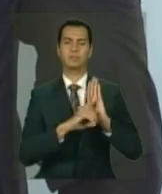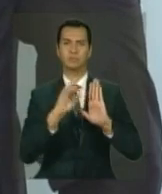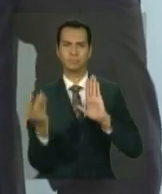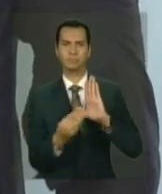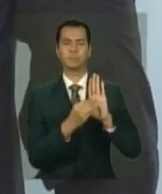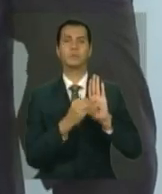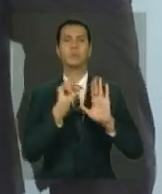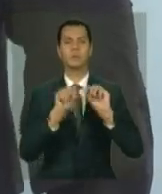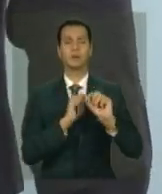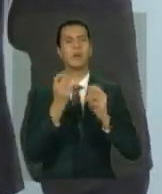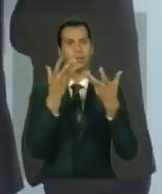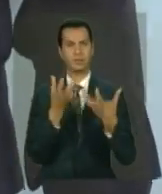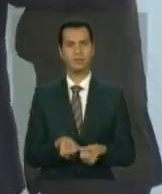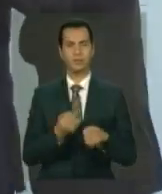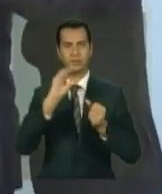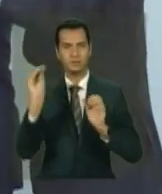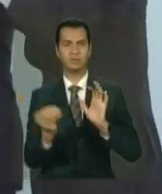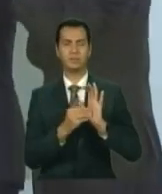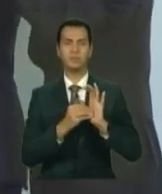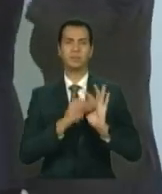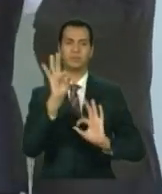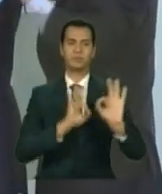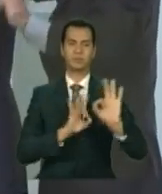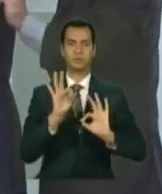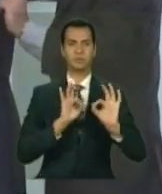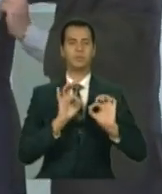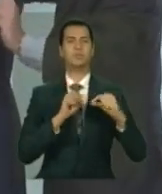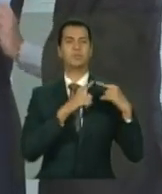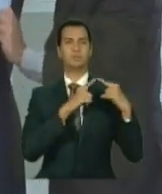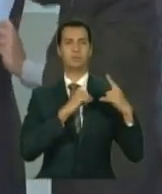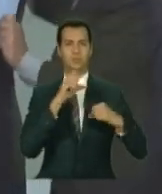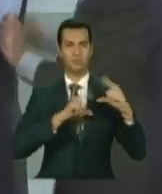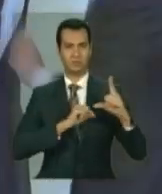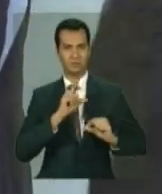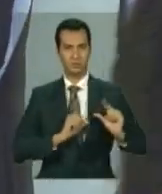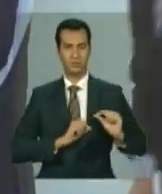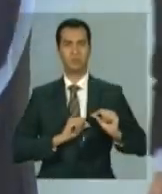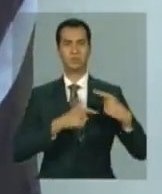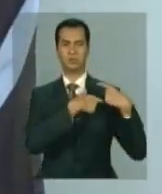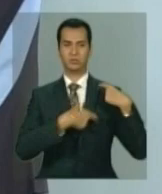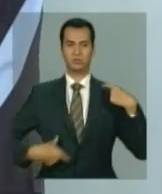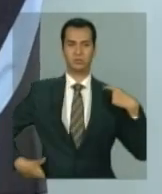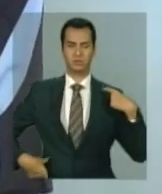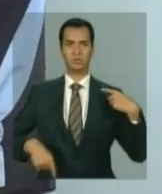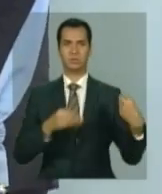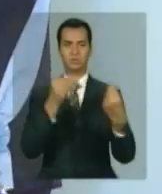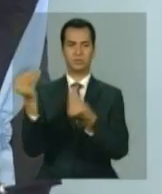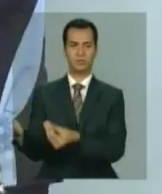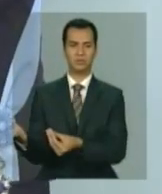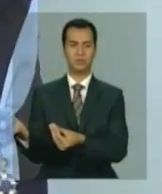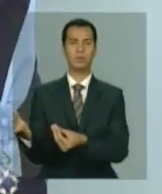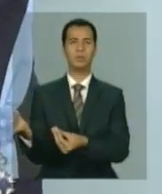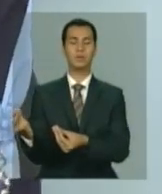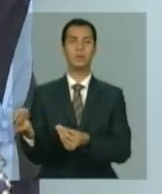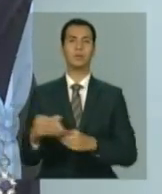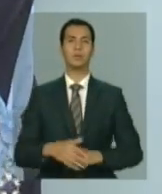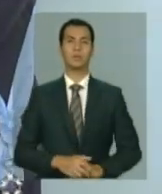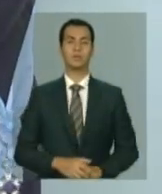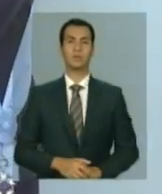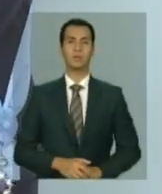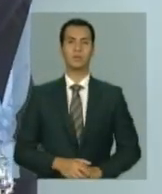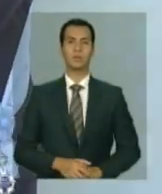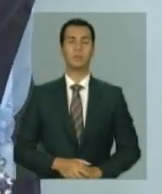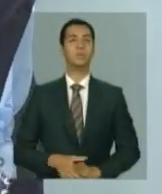na Ordem Nacional do Cruzeiro do Sul, no grau máximo de Grã-Cruz, Sua Excelência, o Sr.